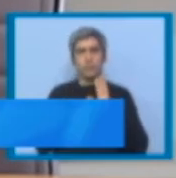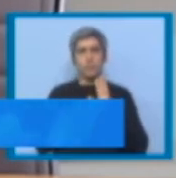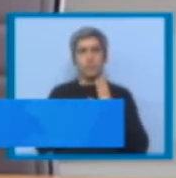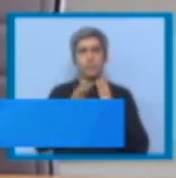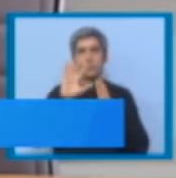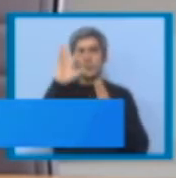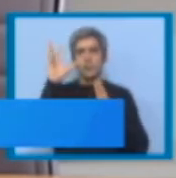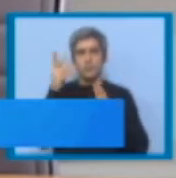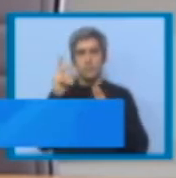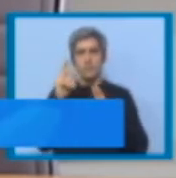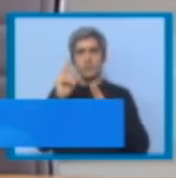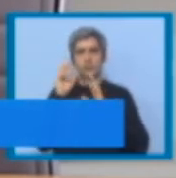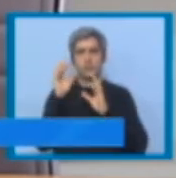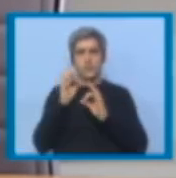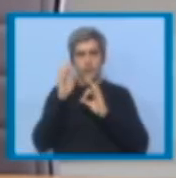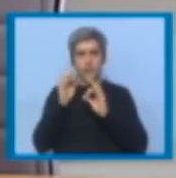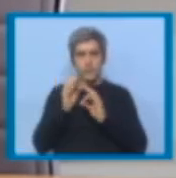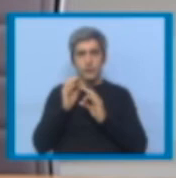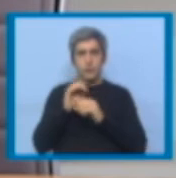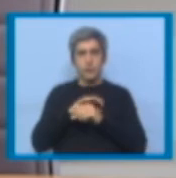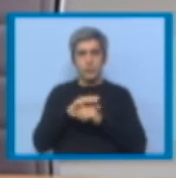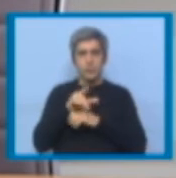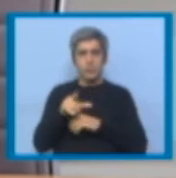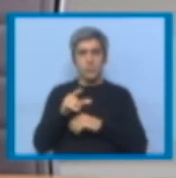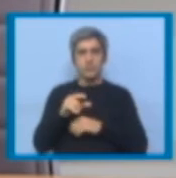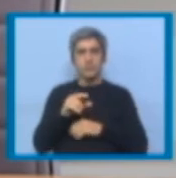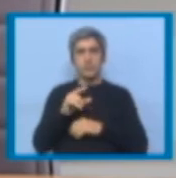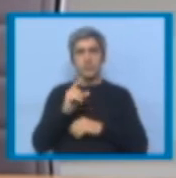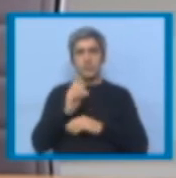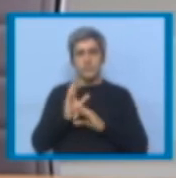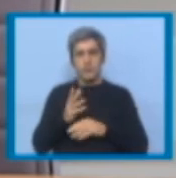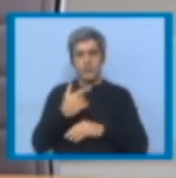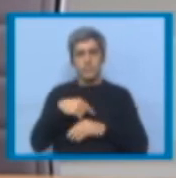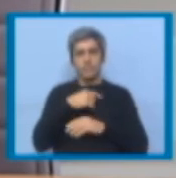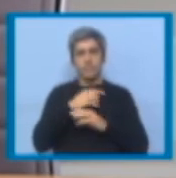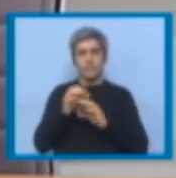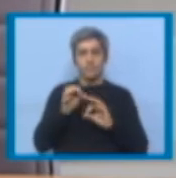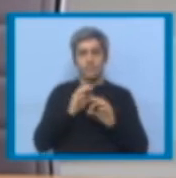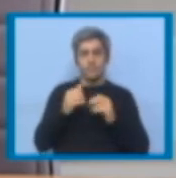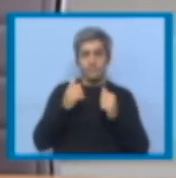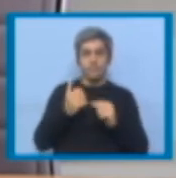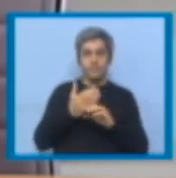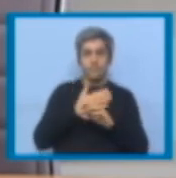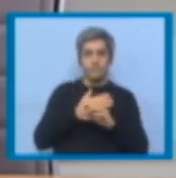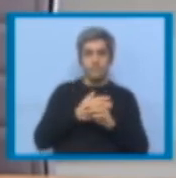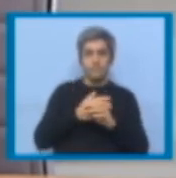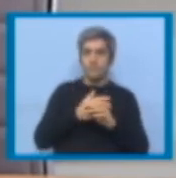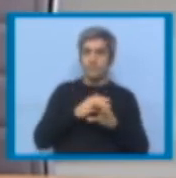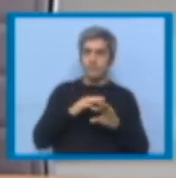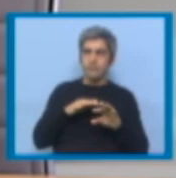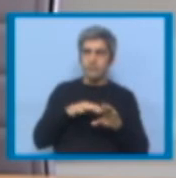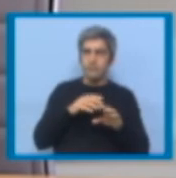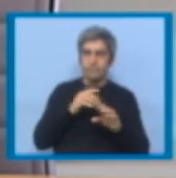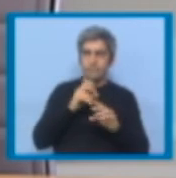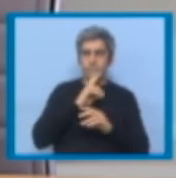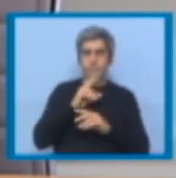do clima propiciam situações destas e, portanto, é preciso estarmos mais mobilizados